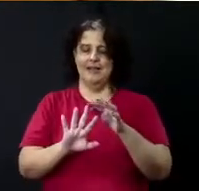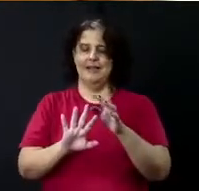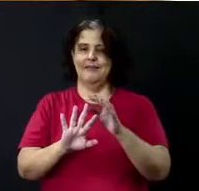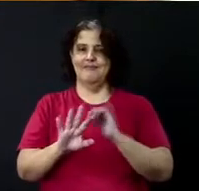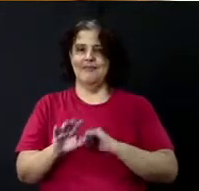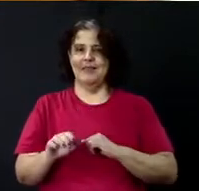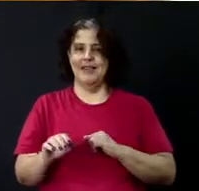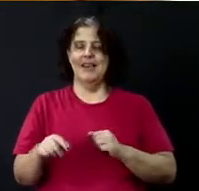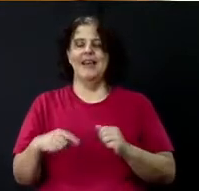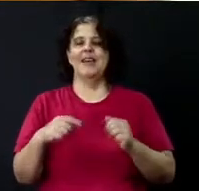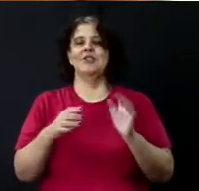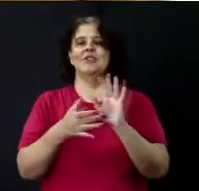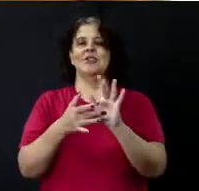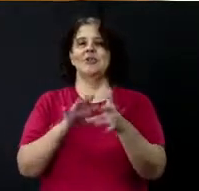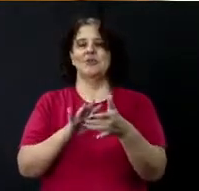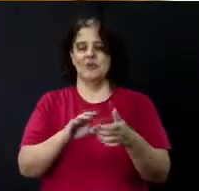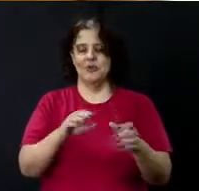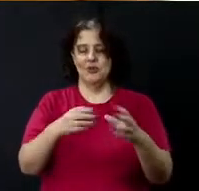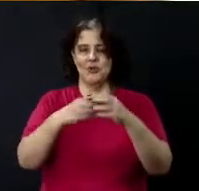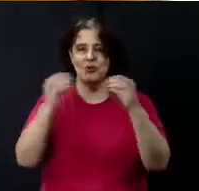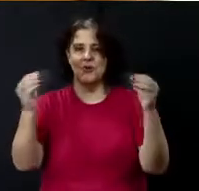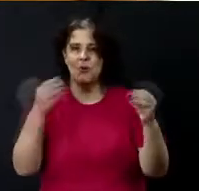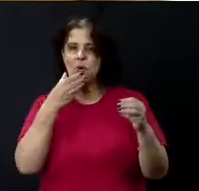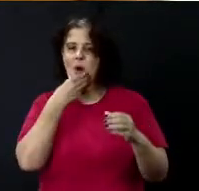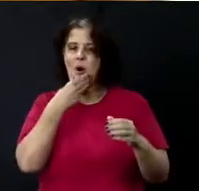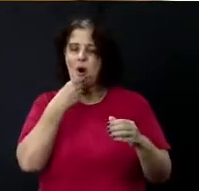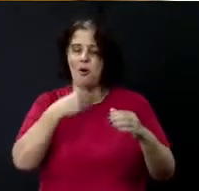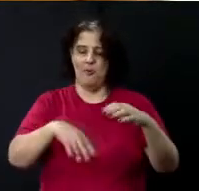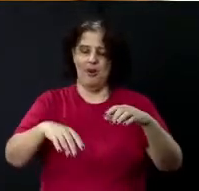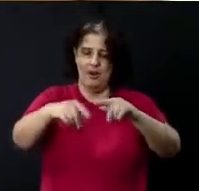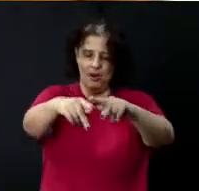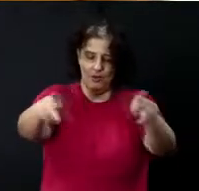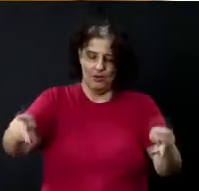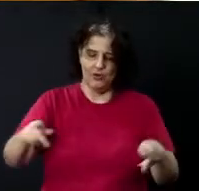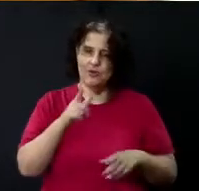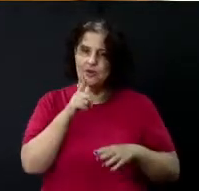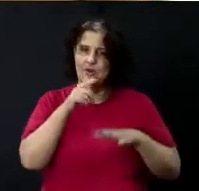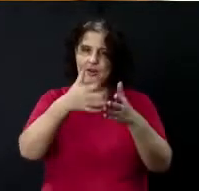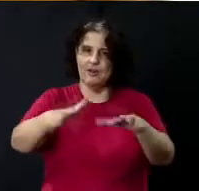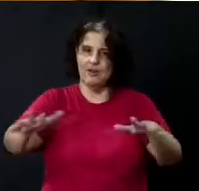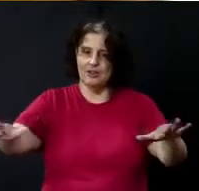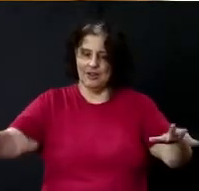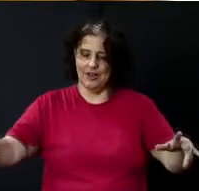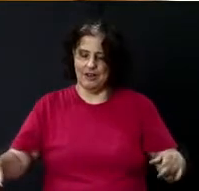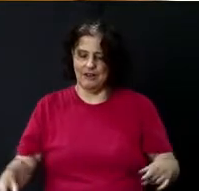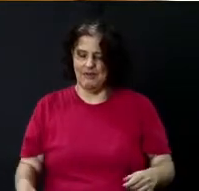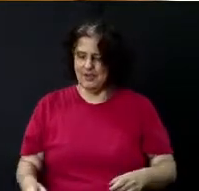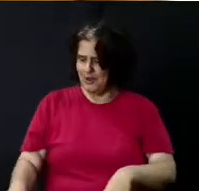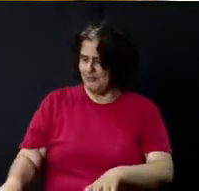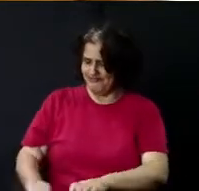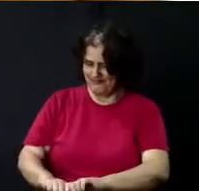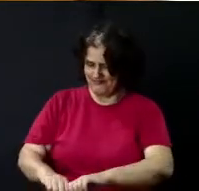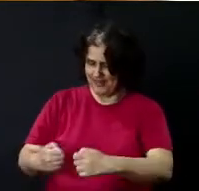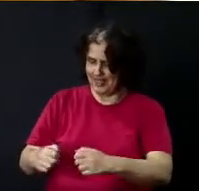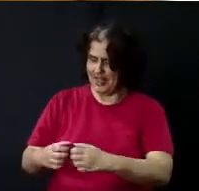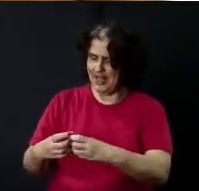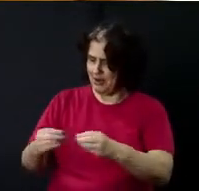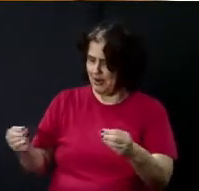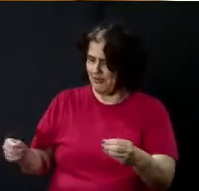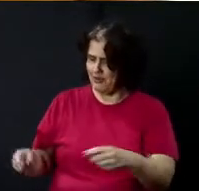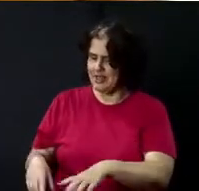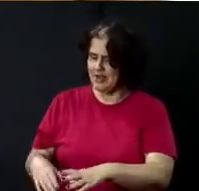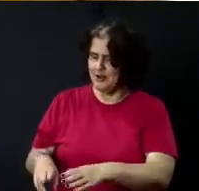Jesus, numa palavra só, disse: tome o teu leito e anda. Ou seja, não precisou, a água não